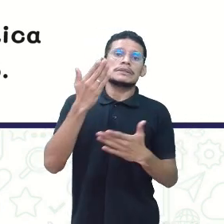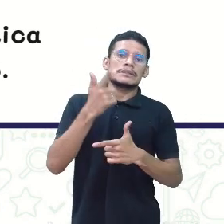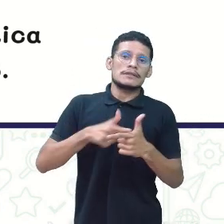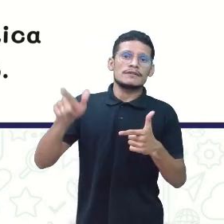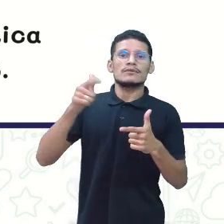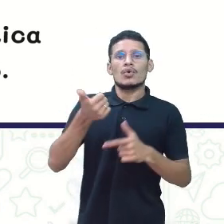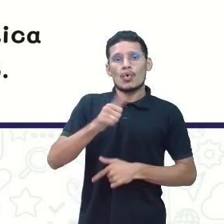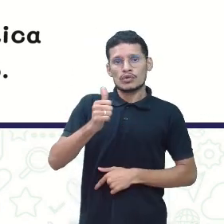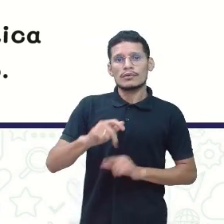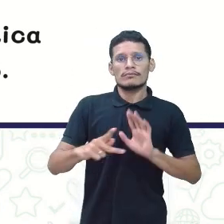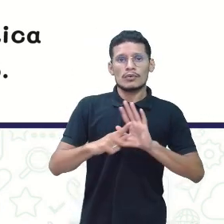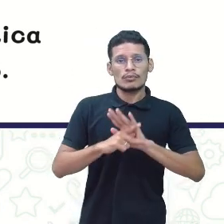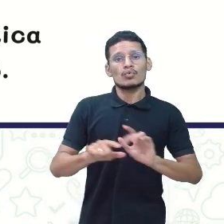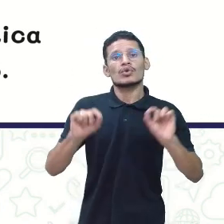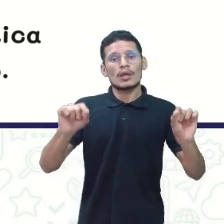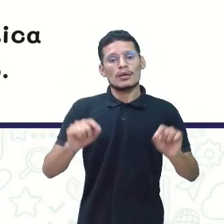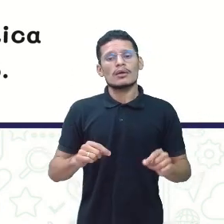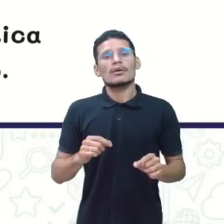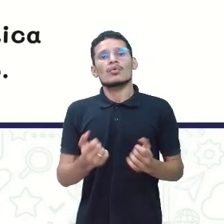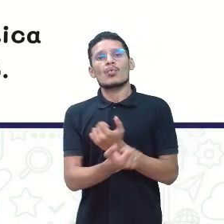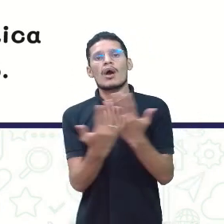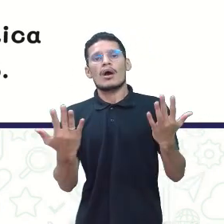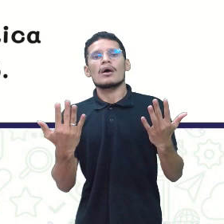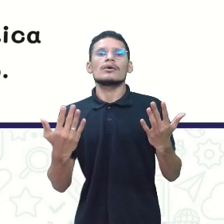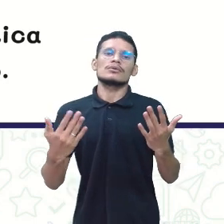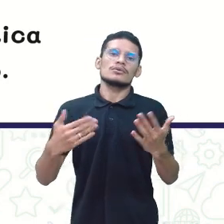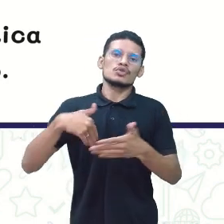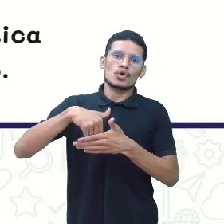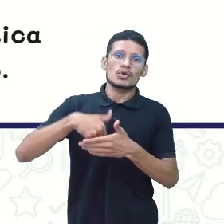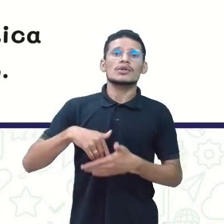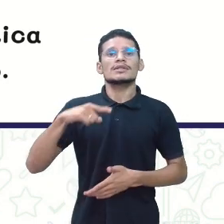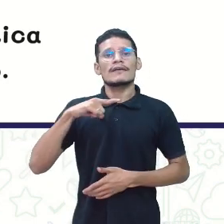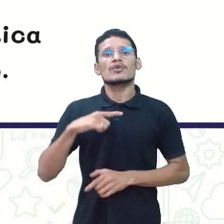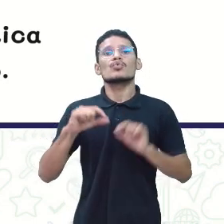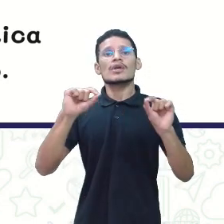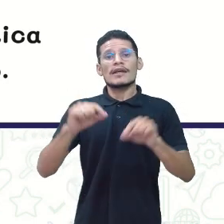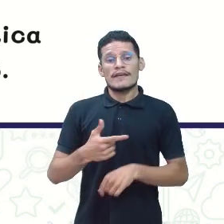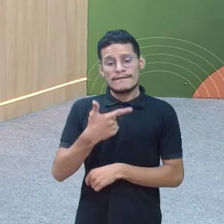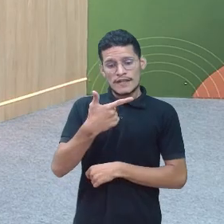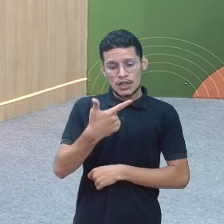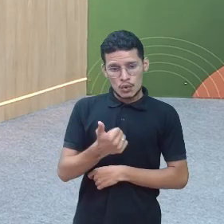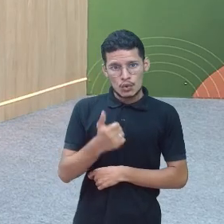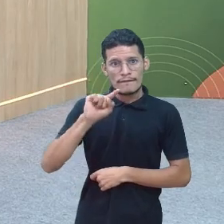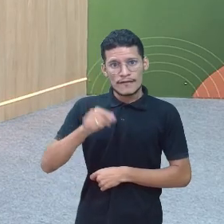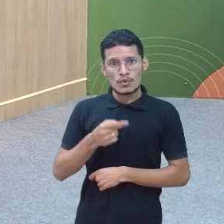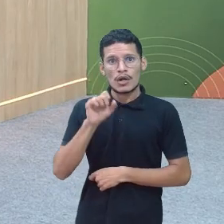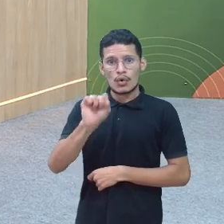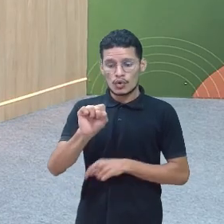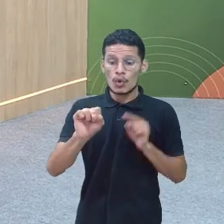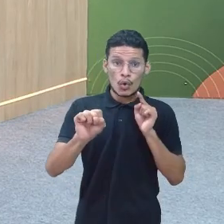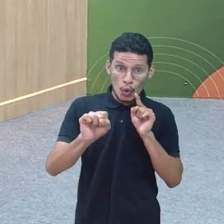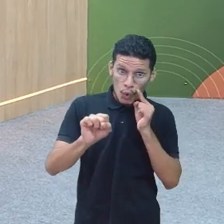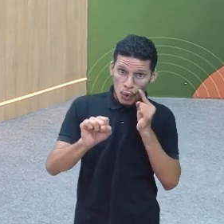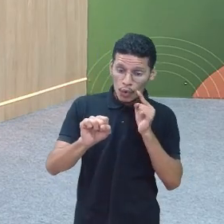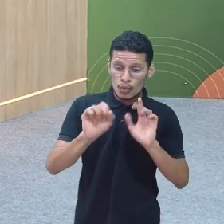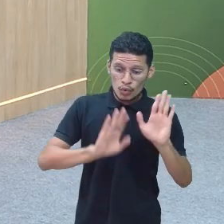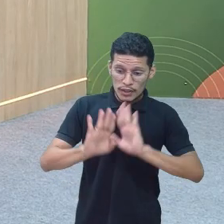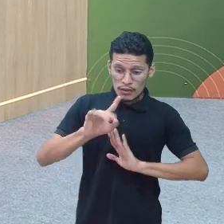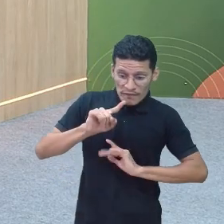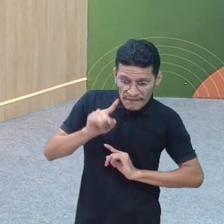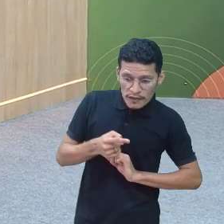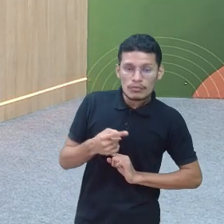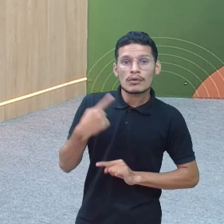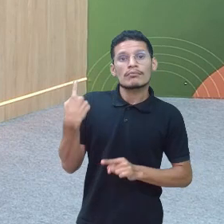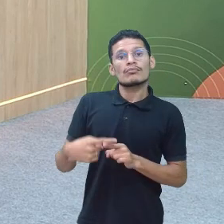quantidade de jogadores. A divisão aqui deu 21,8. Cuidado com essas vírgulazinhas, tá, gente? A